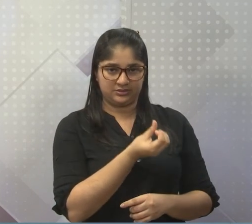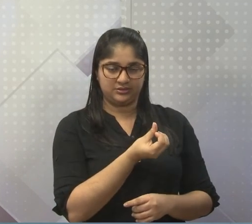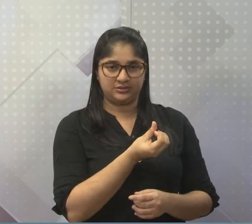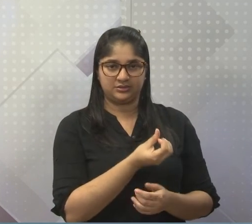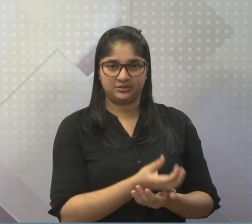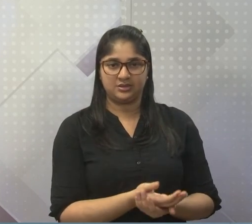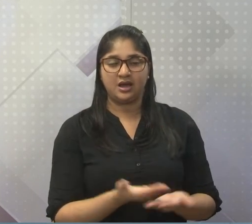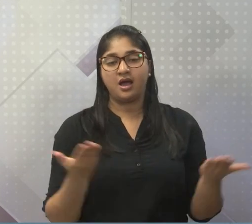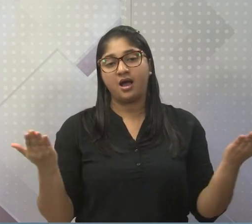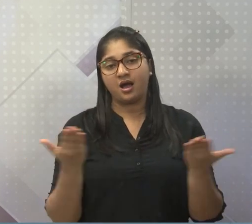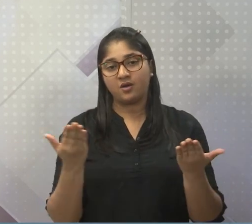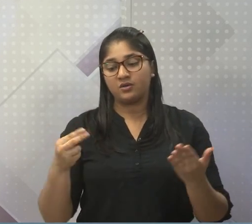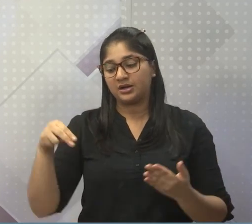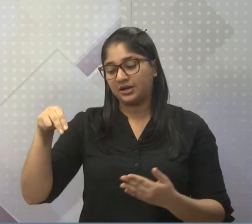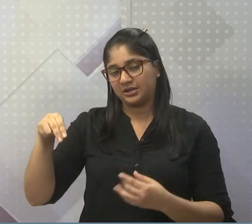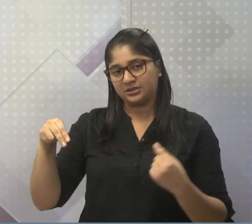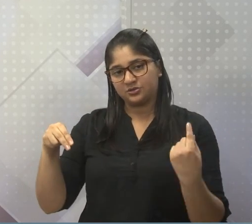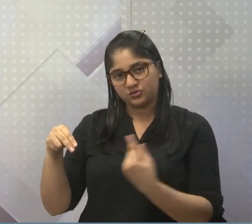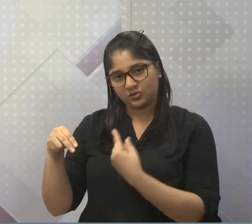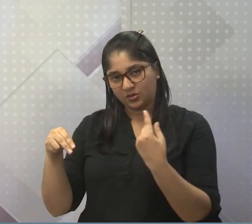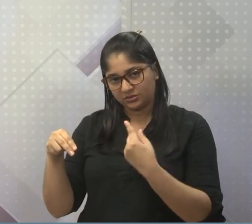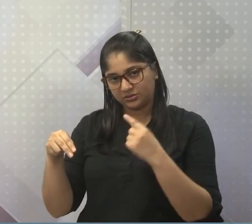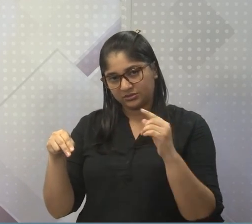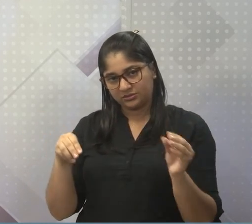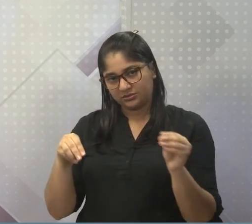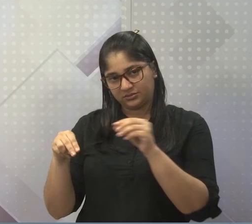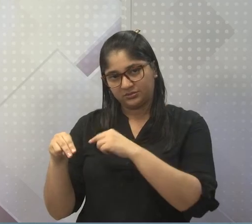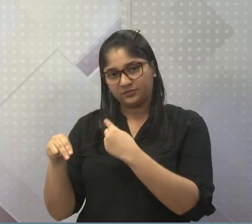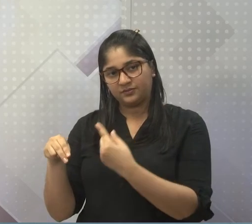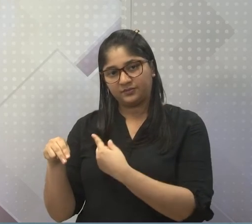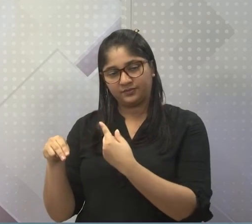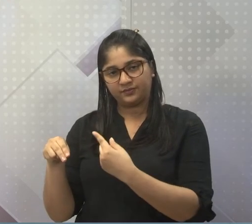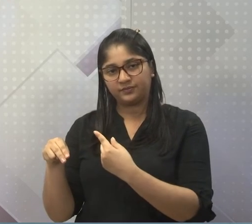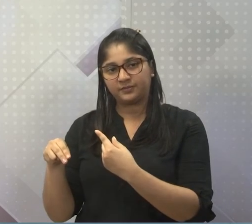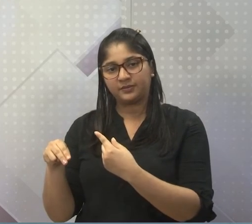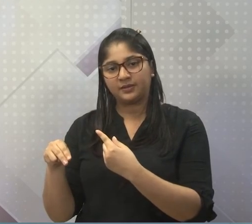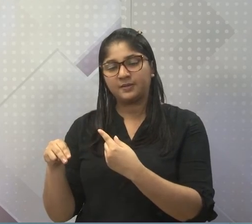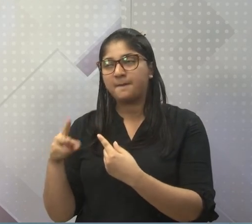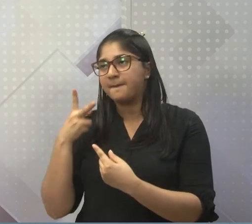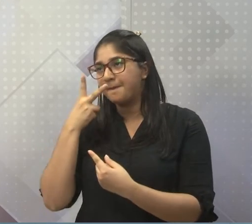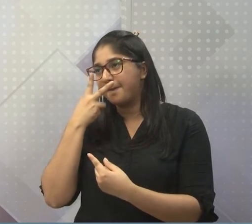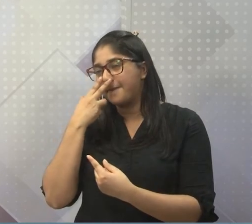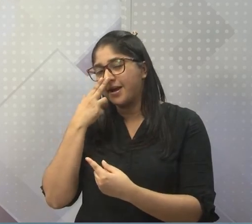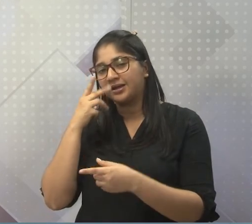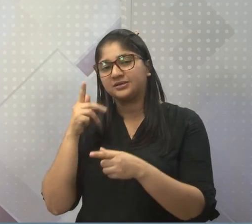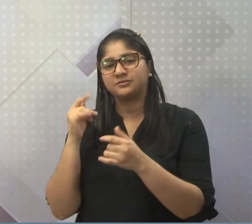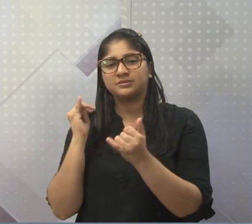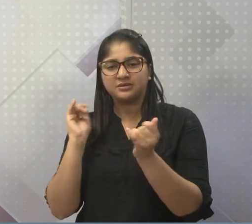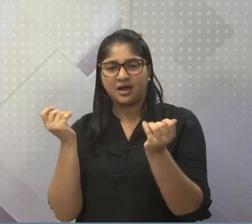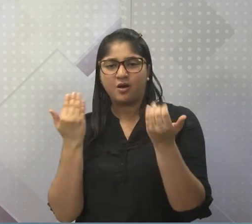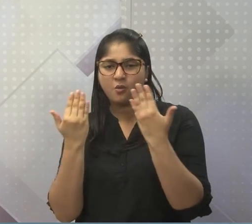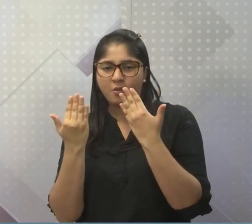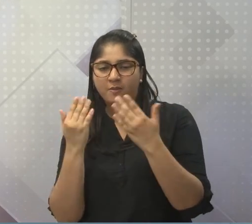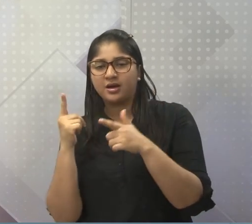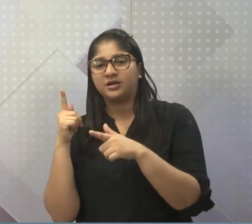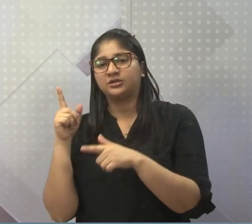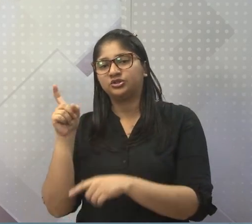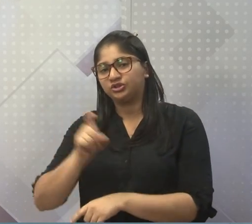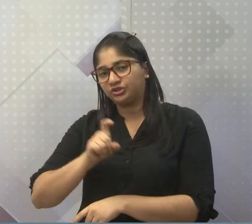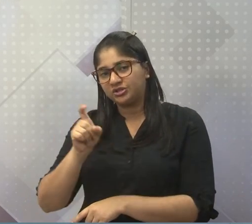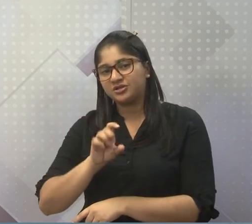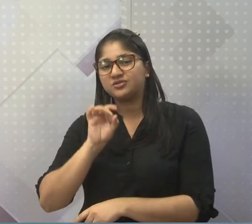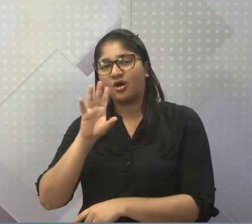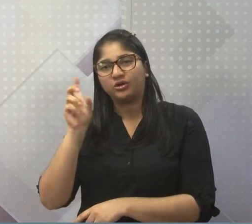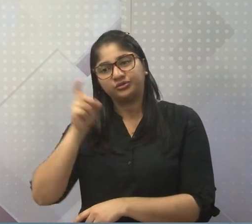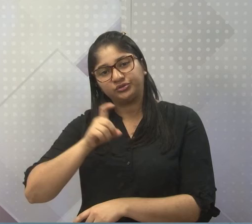Deixa o N isolado. O N funciona, neste caso, como se fosse um X. A gente não pode se limitar a calcular equação